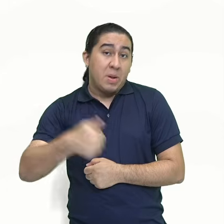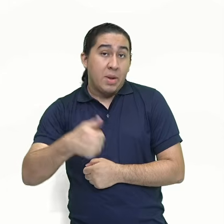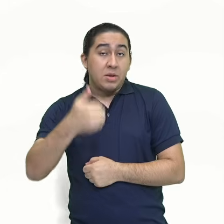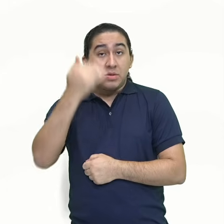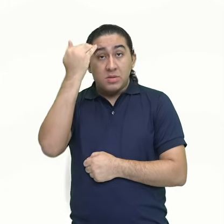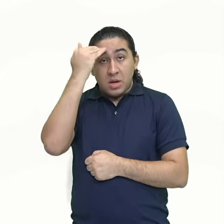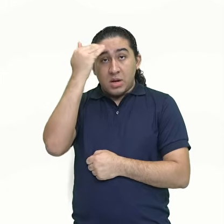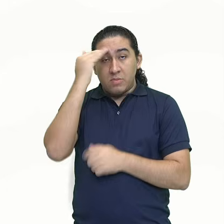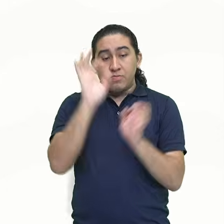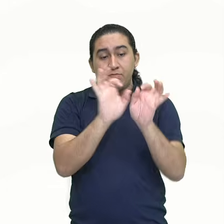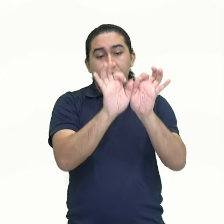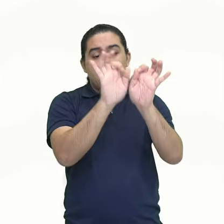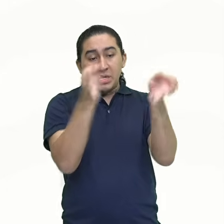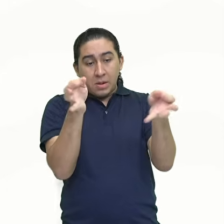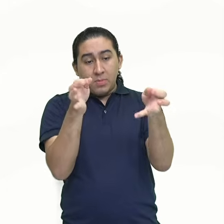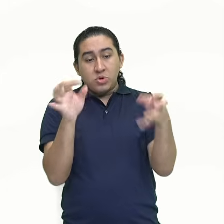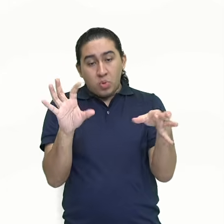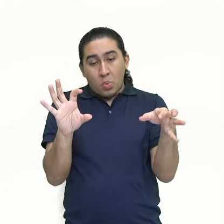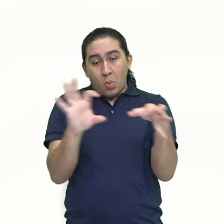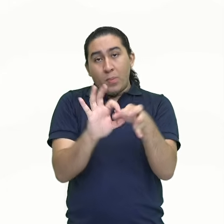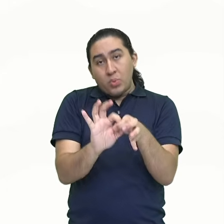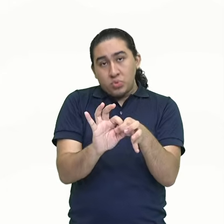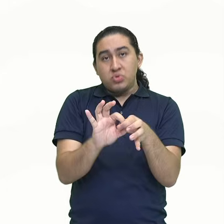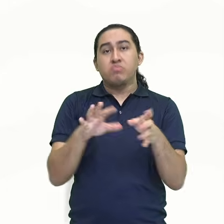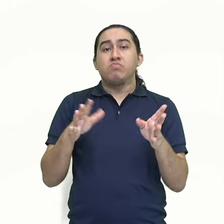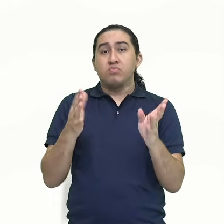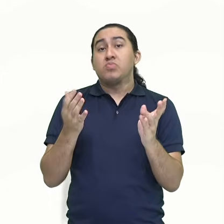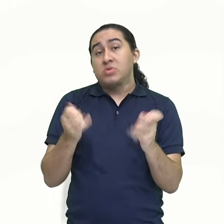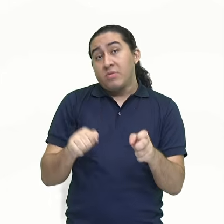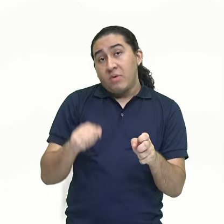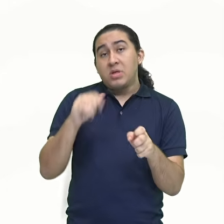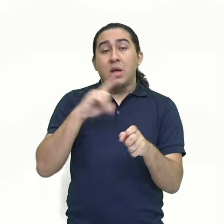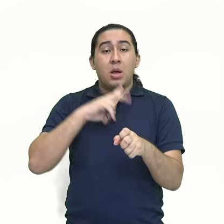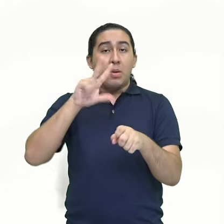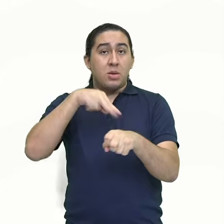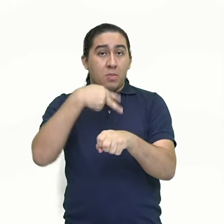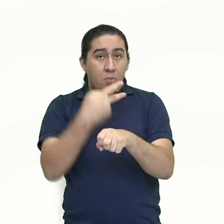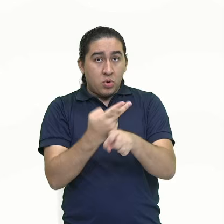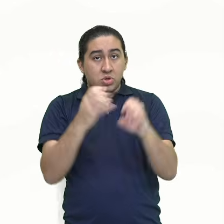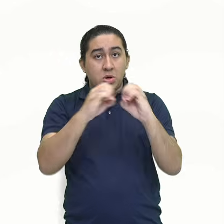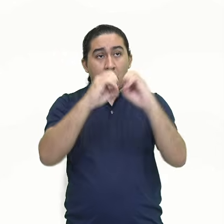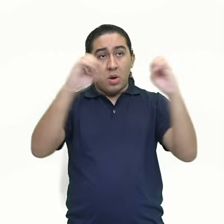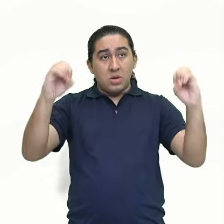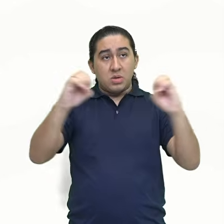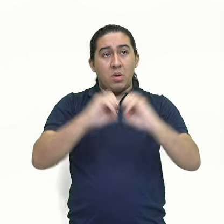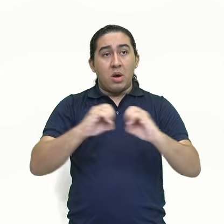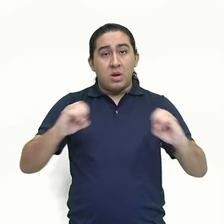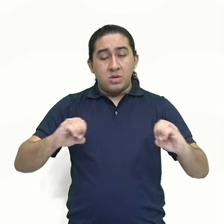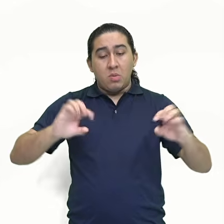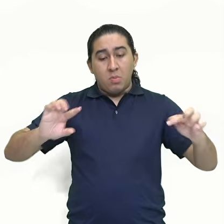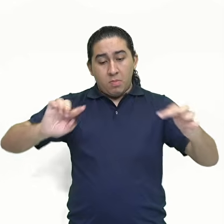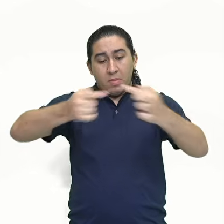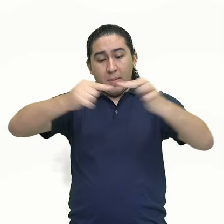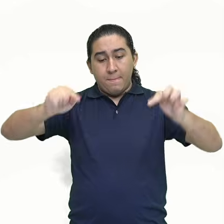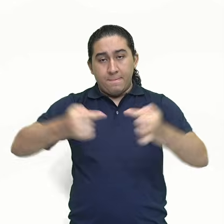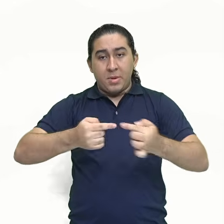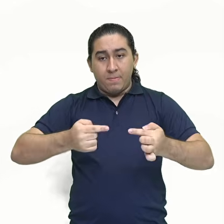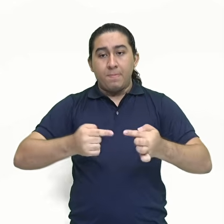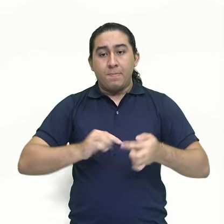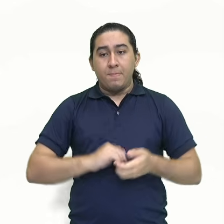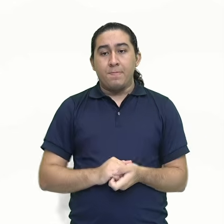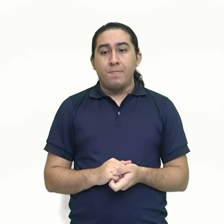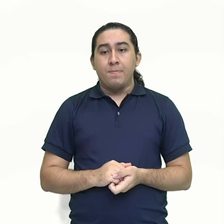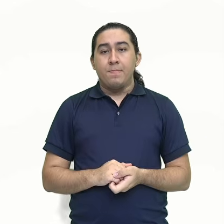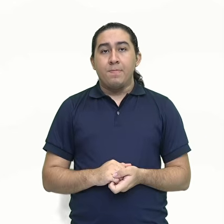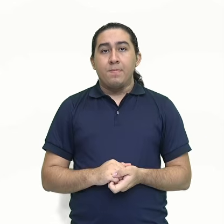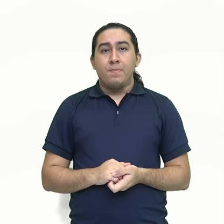período simples e do período composto para poder classificar as orações subordinadas adjetivas.